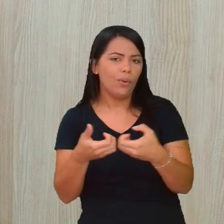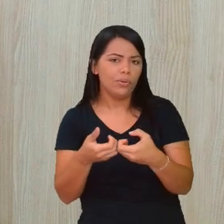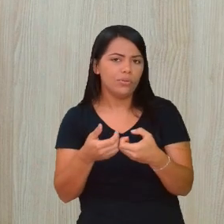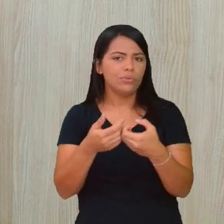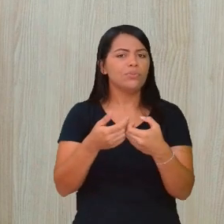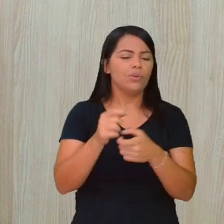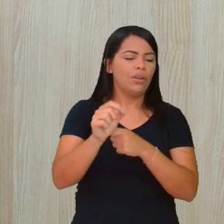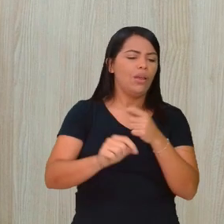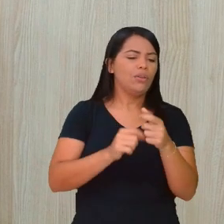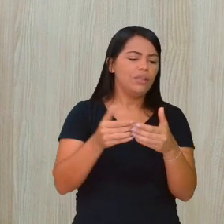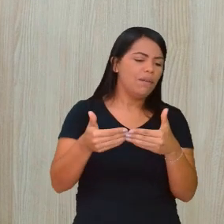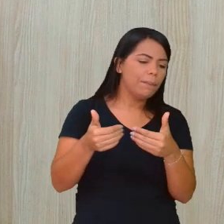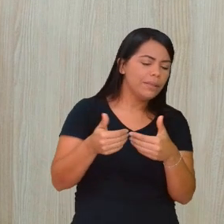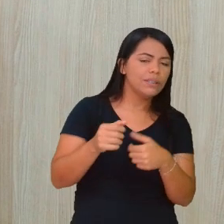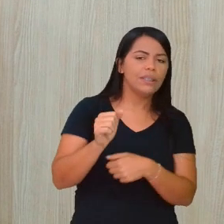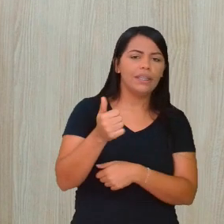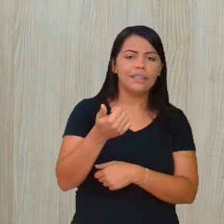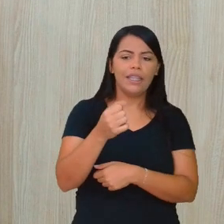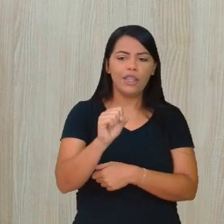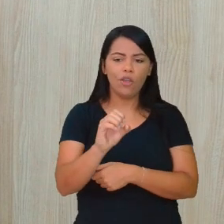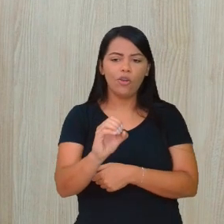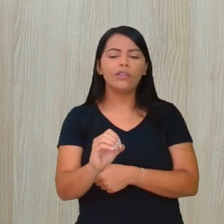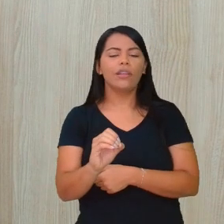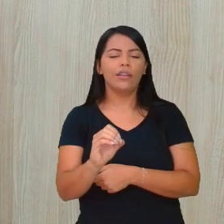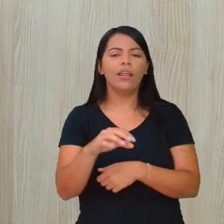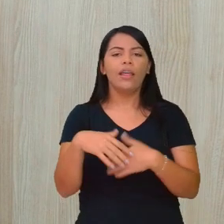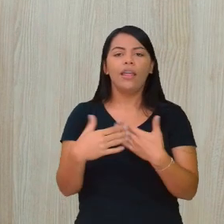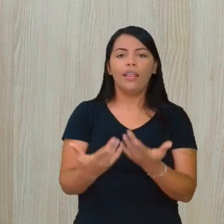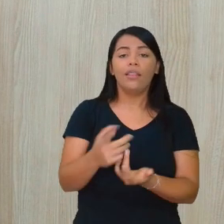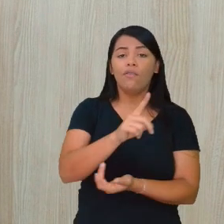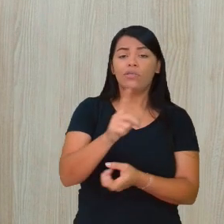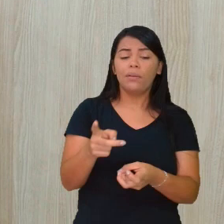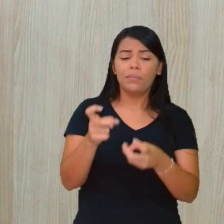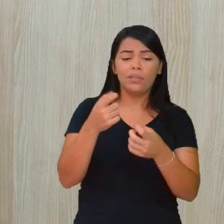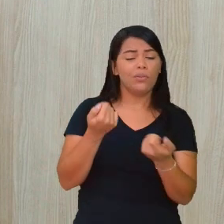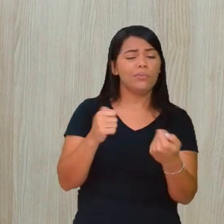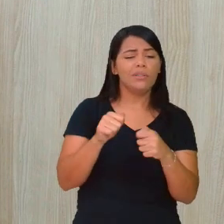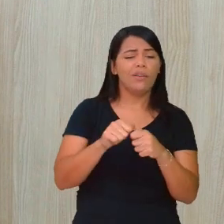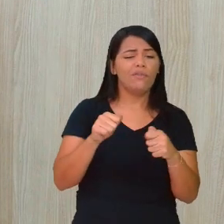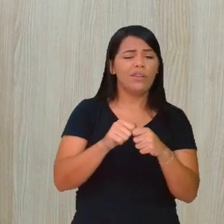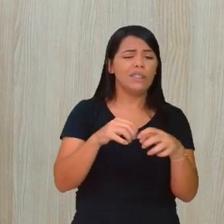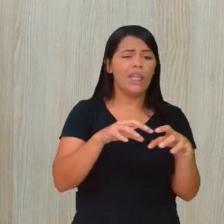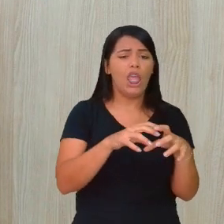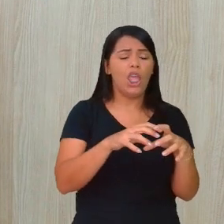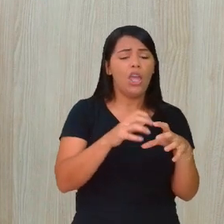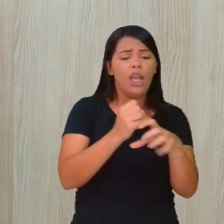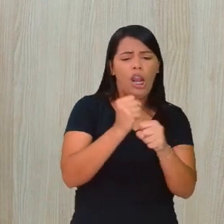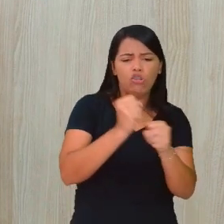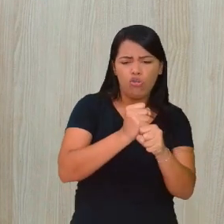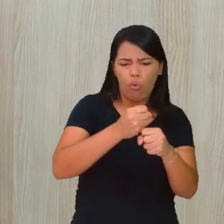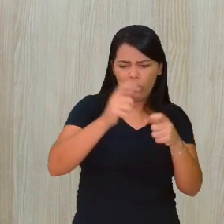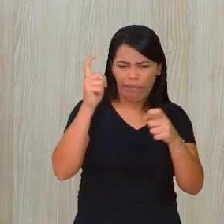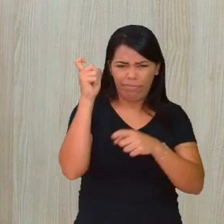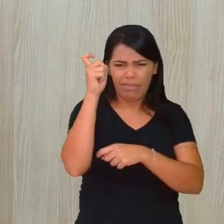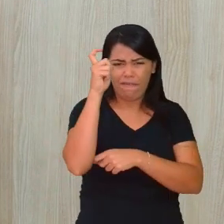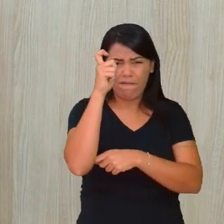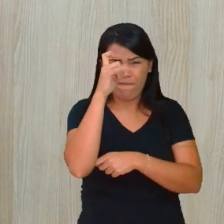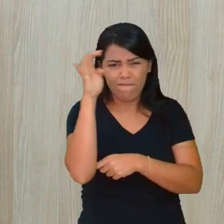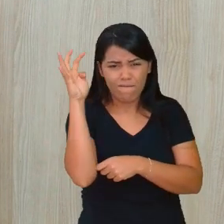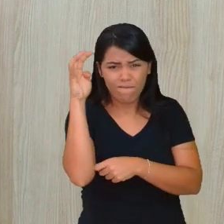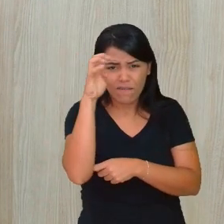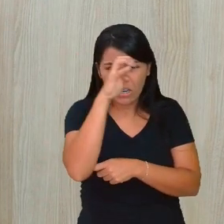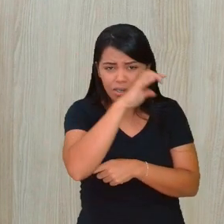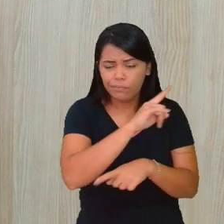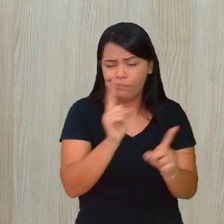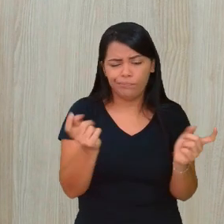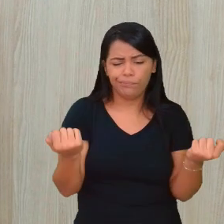que ele estava querendo, que era o 180, né? Então, observa bem que não precisa fazer as contas mirabolantes, não. É você ter análise de gráfico, nesse